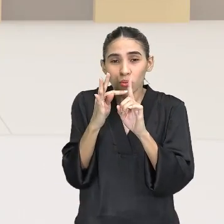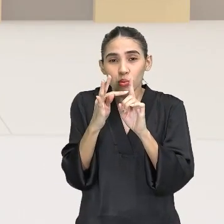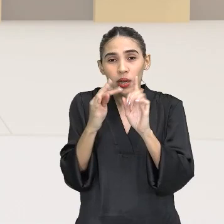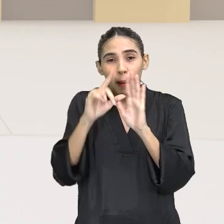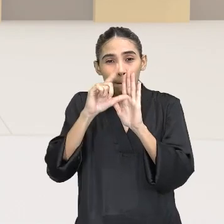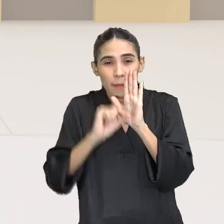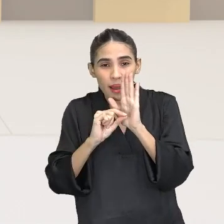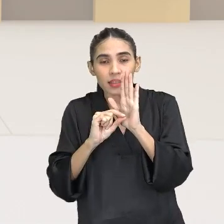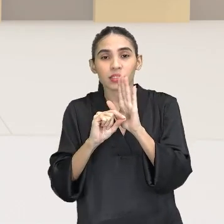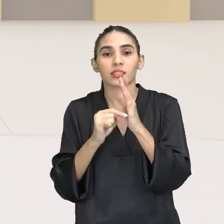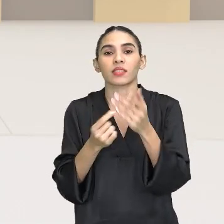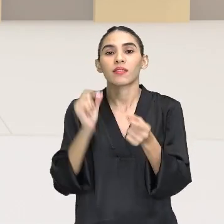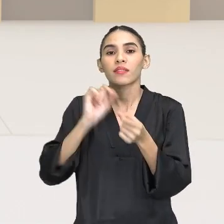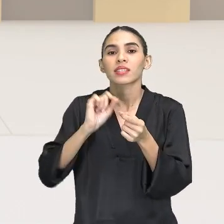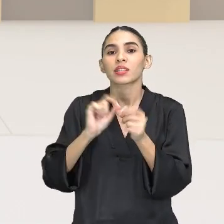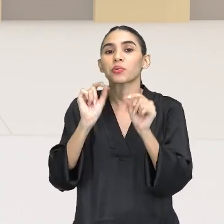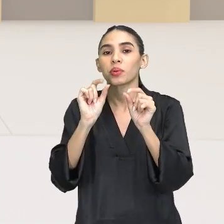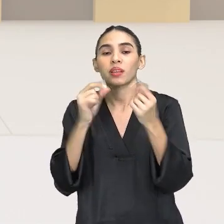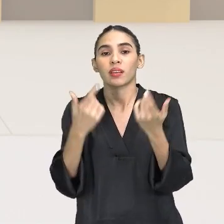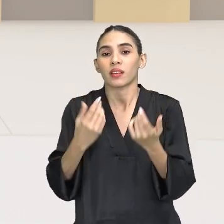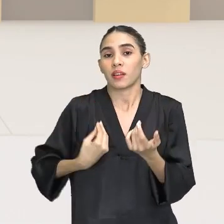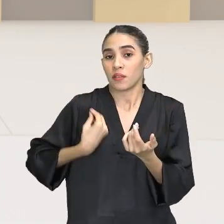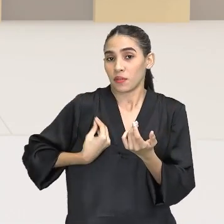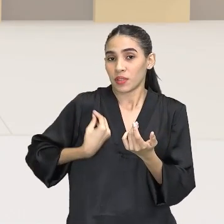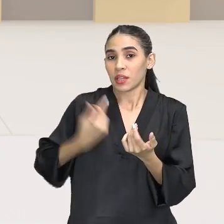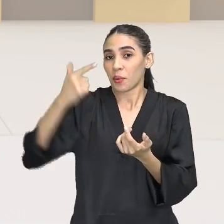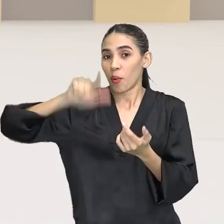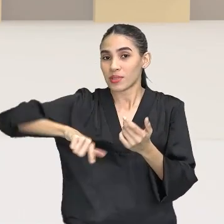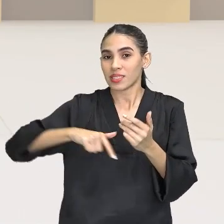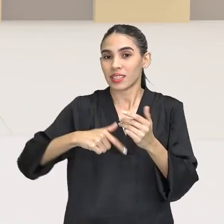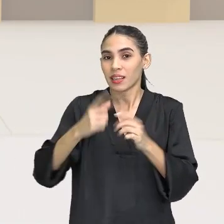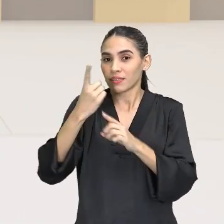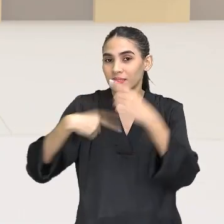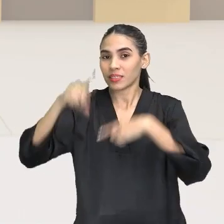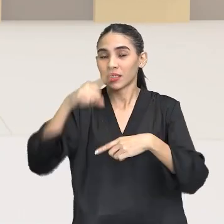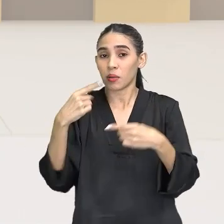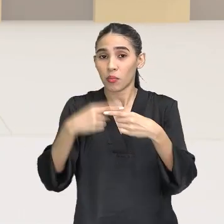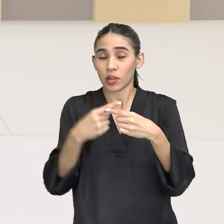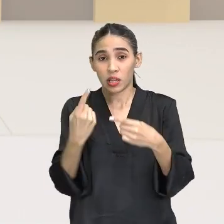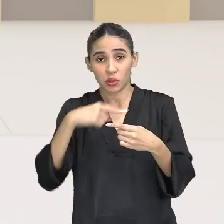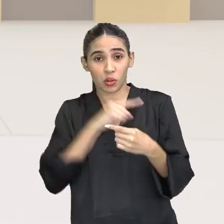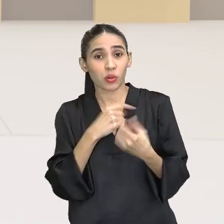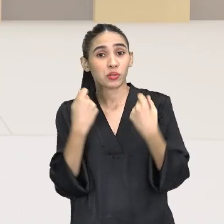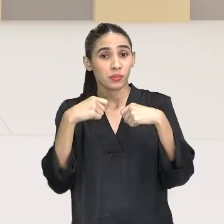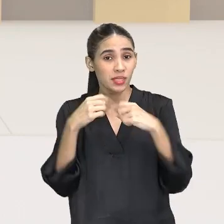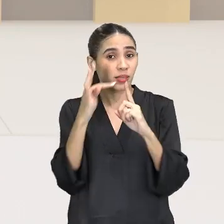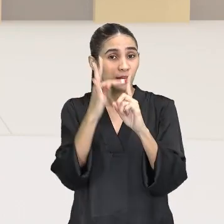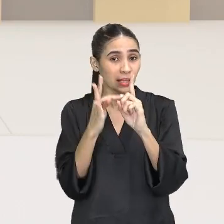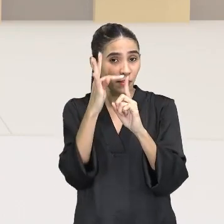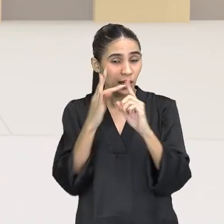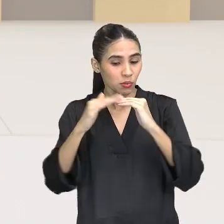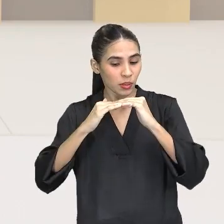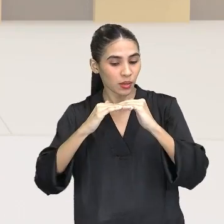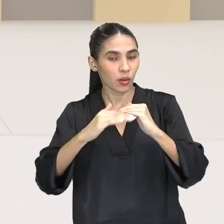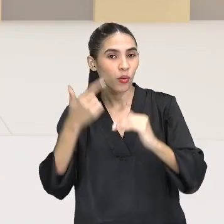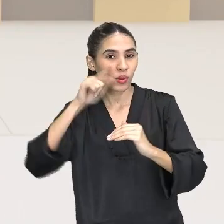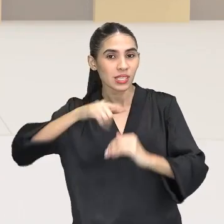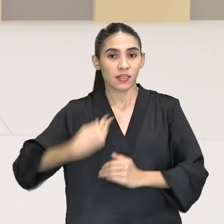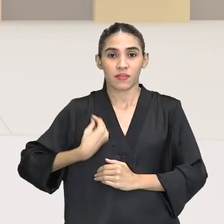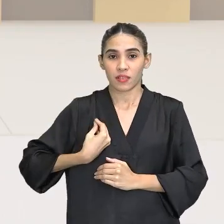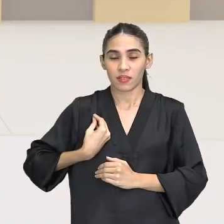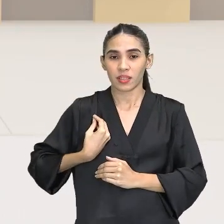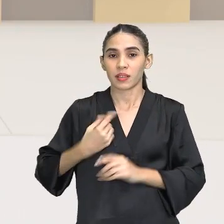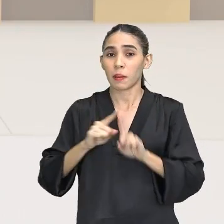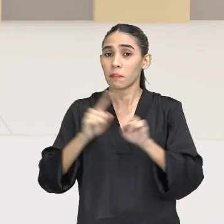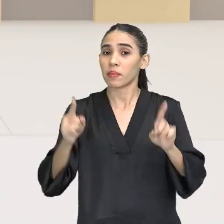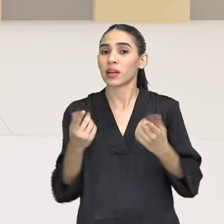E isso fez com que a vida pudesse se desenvolver, porque afinal nós precisamos de uma temperatura amena para poder sobreviver, não é? Mas